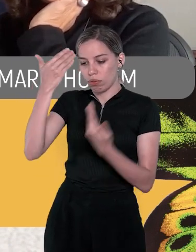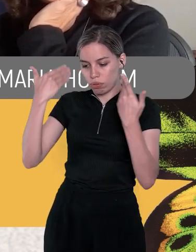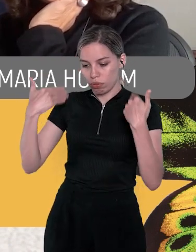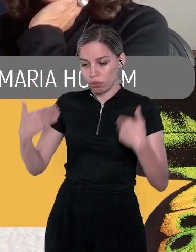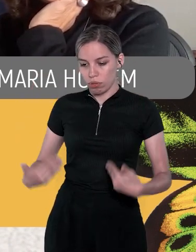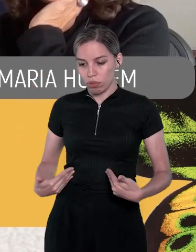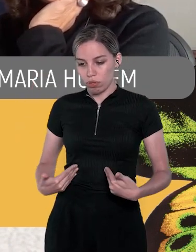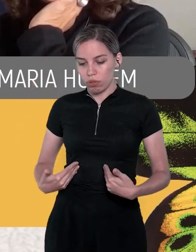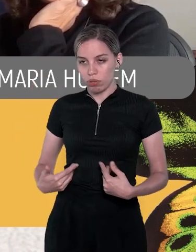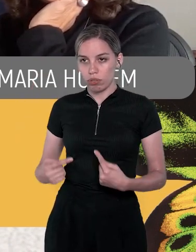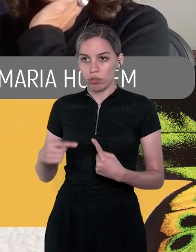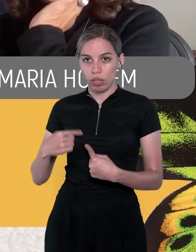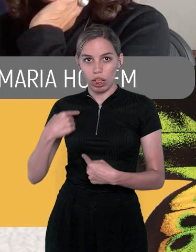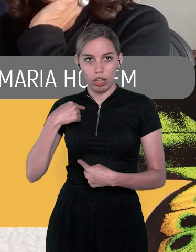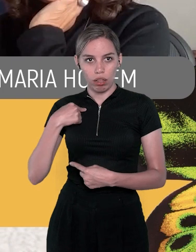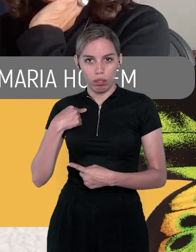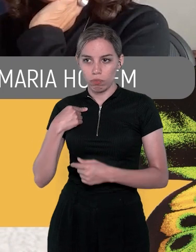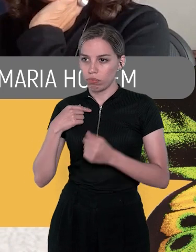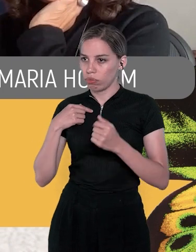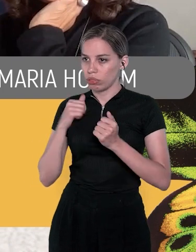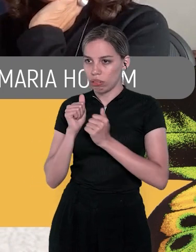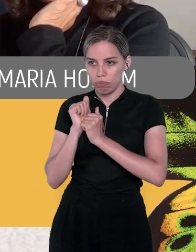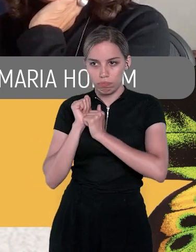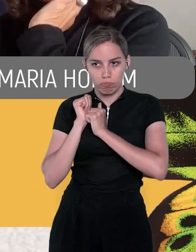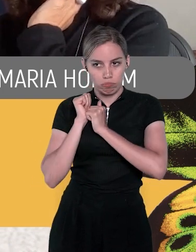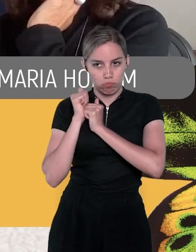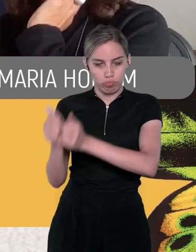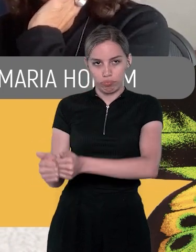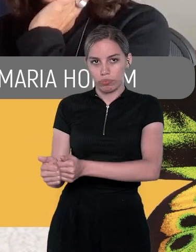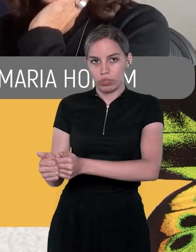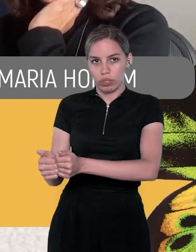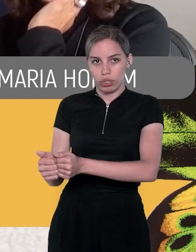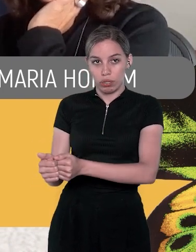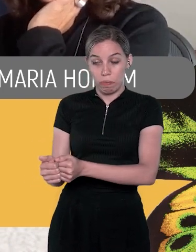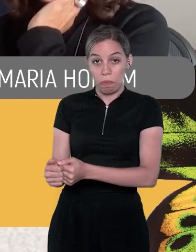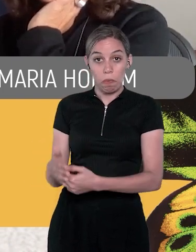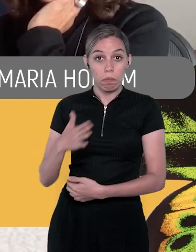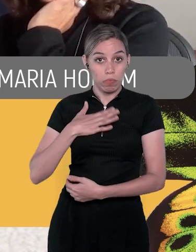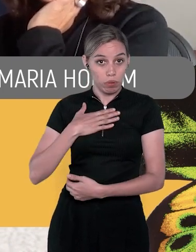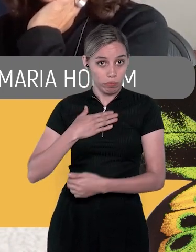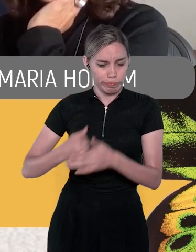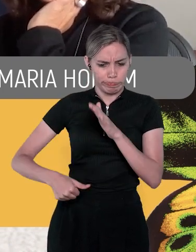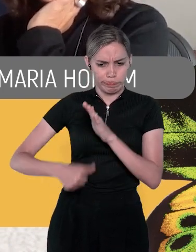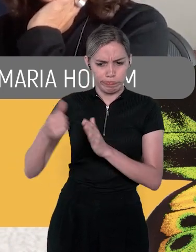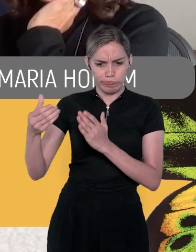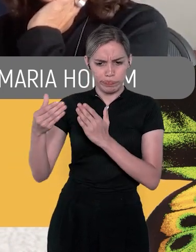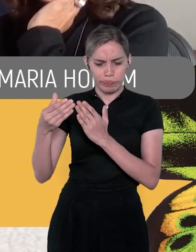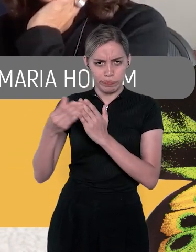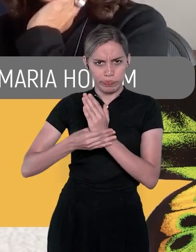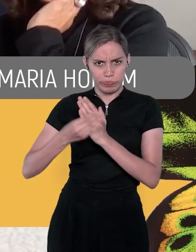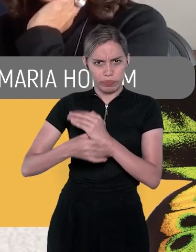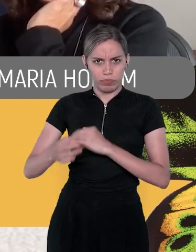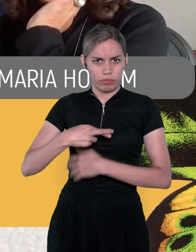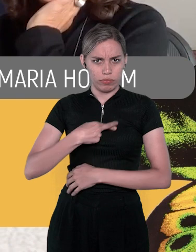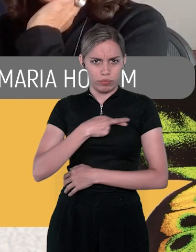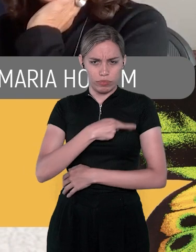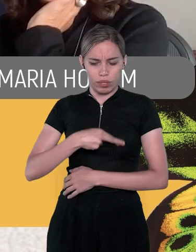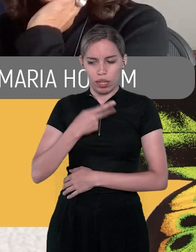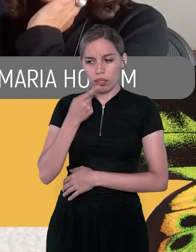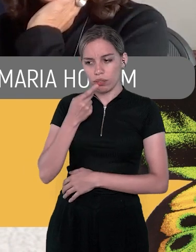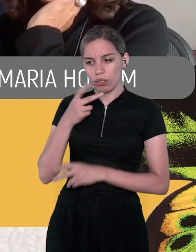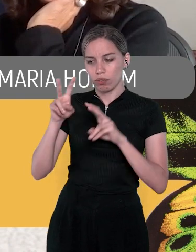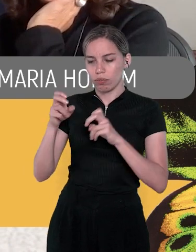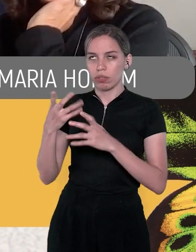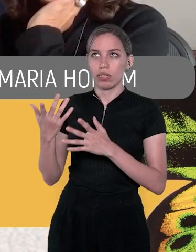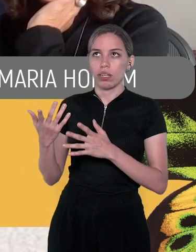estruturas, me perseguiu durante muito tempo. Até que tanto que o meu primeiro romance, sobre um caso de